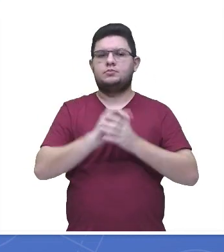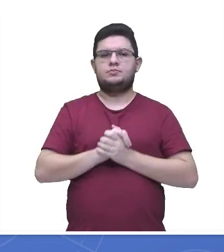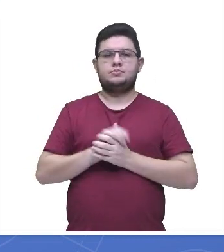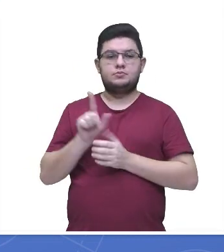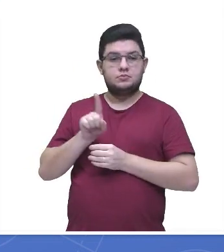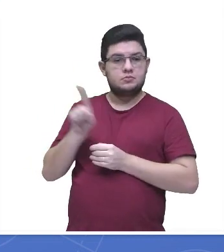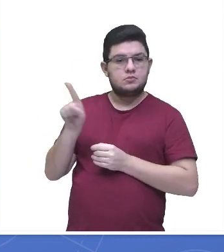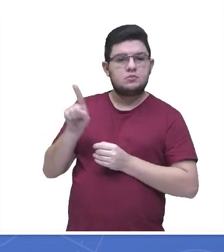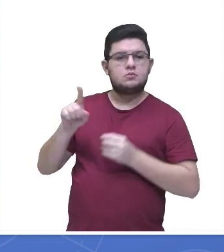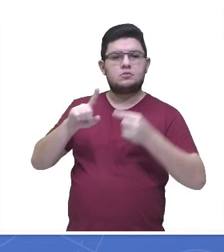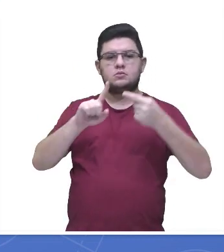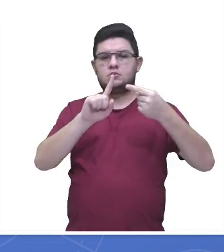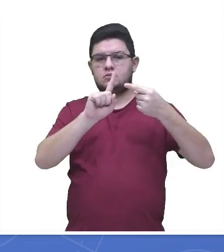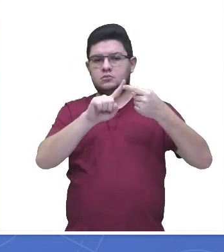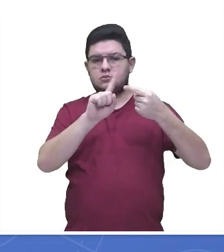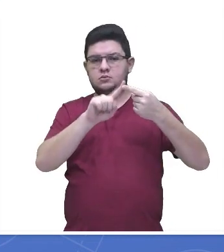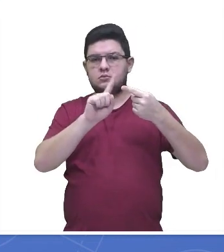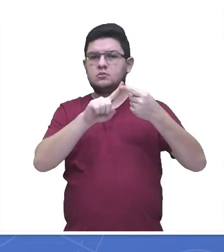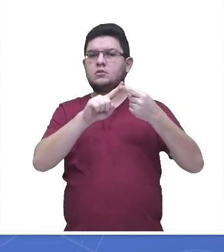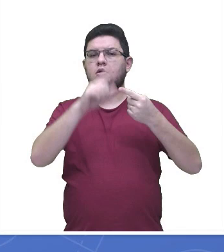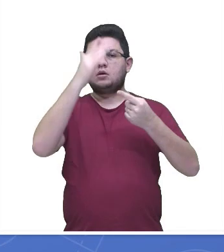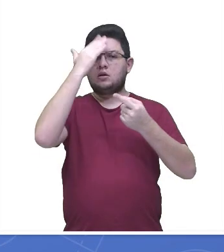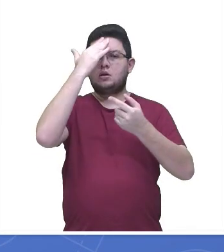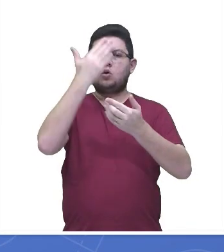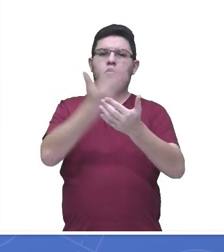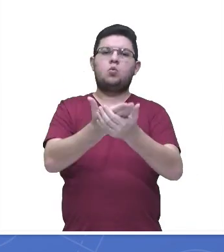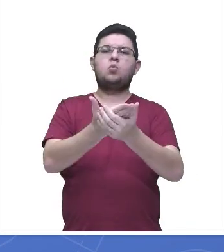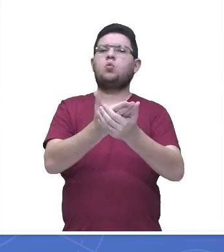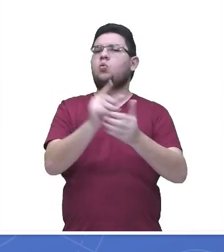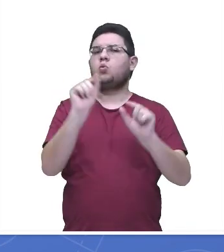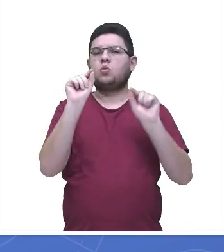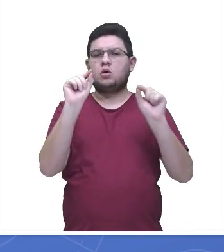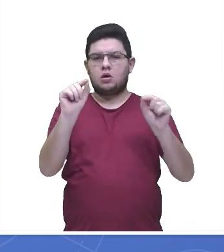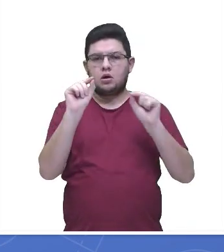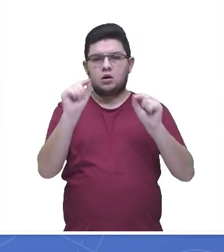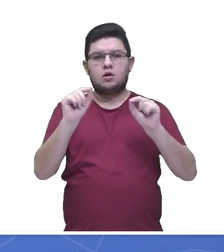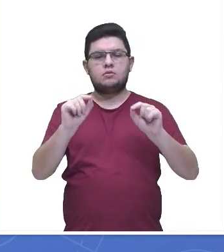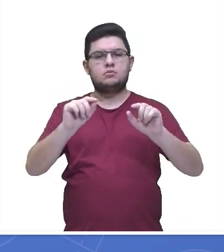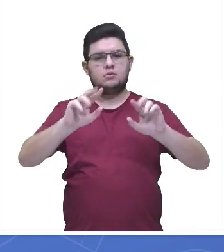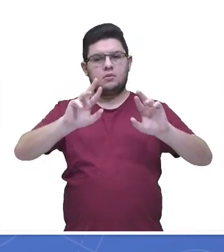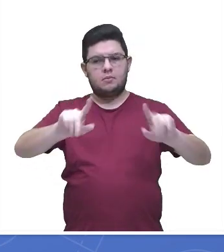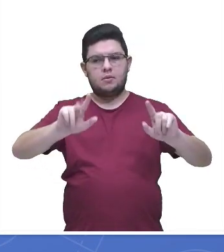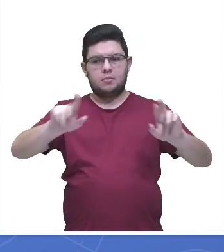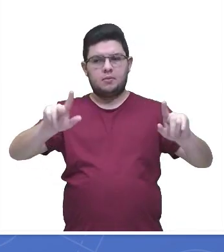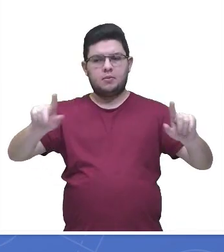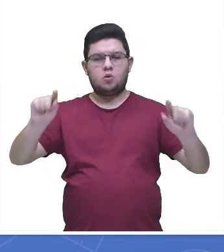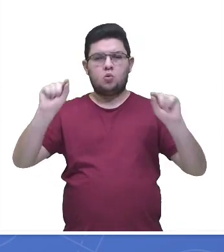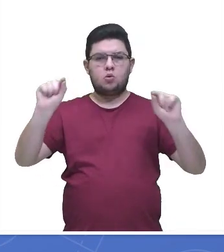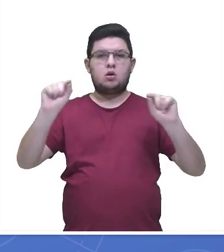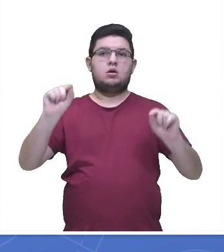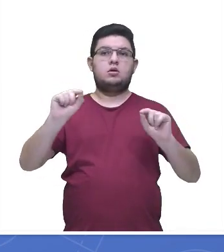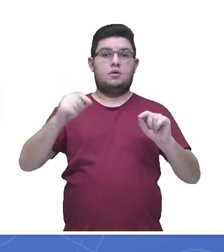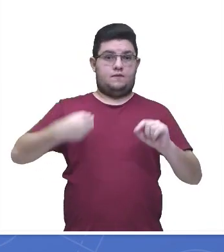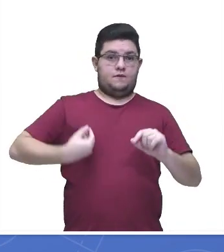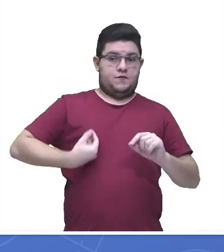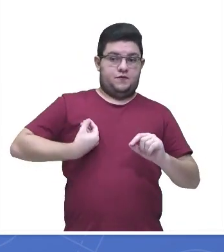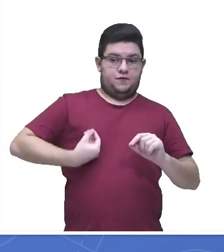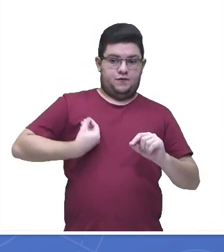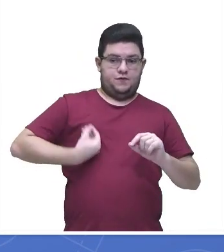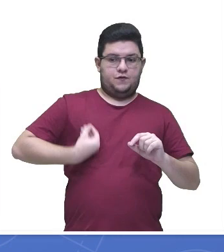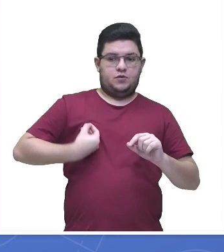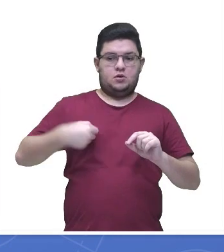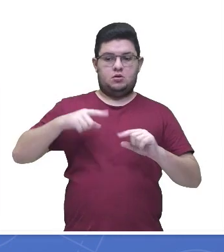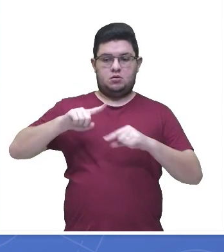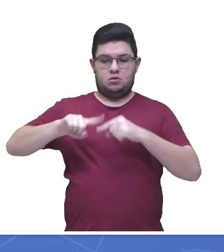ok? Então, eles acreditavam o quê? Numa vida pós-morte. Então,